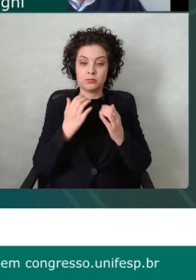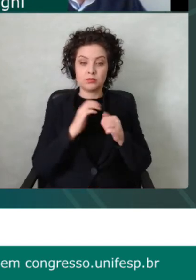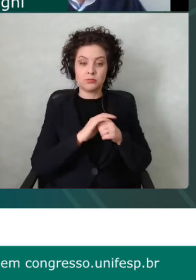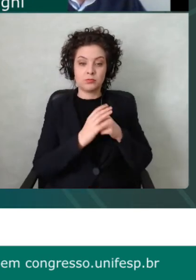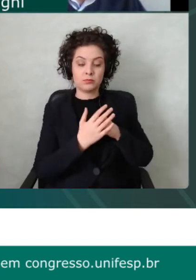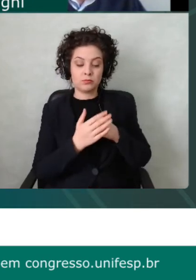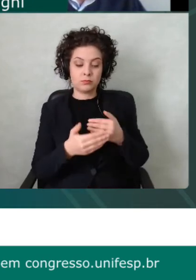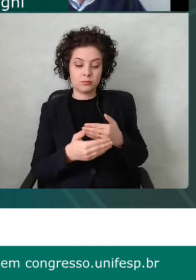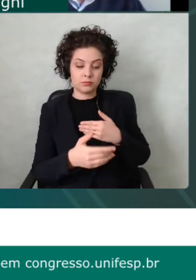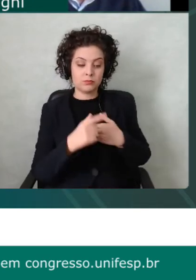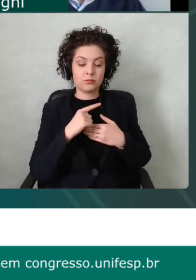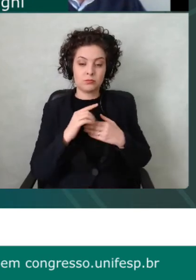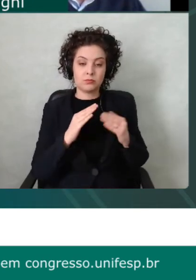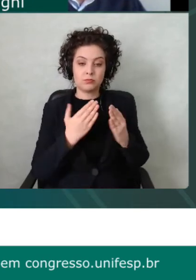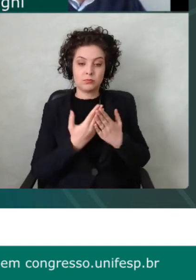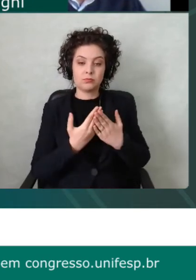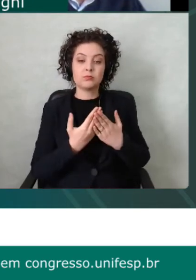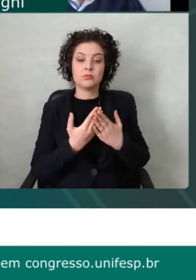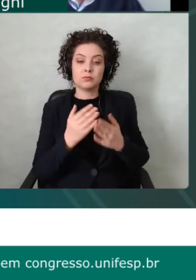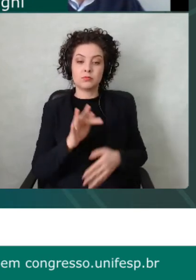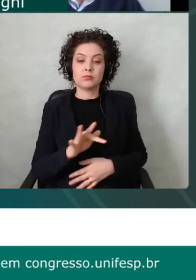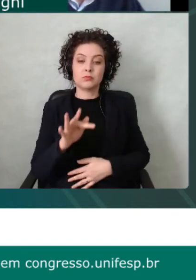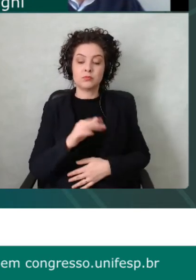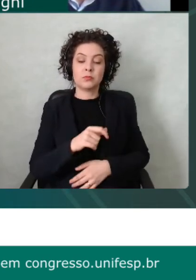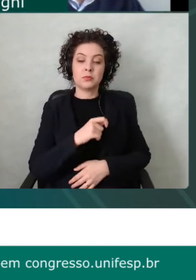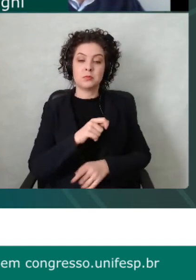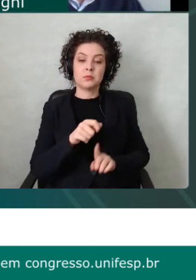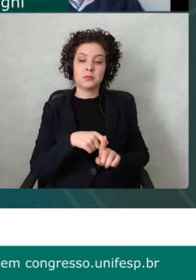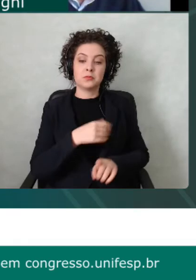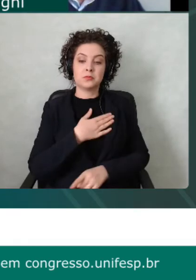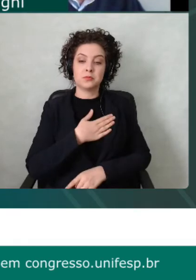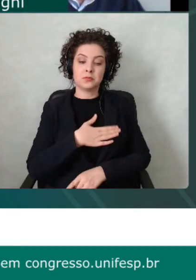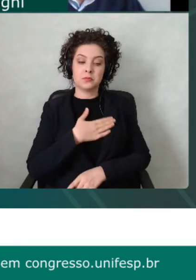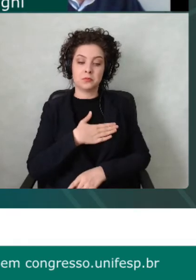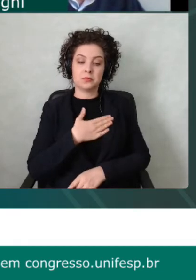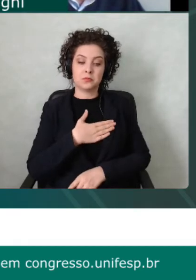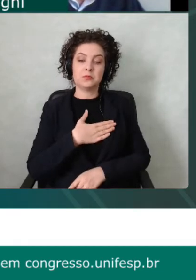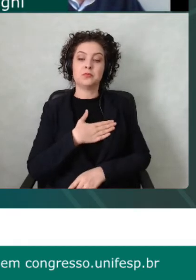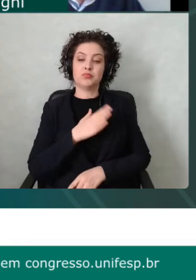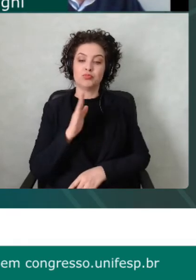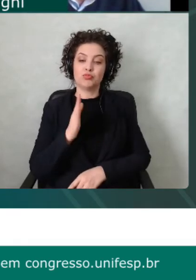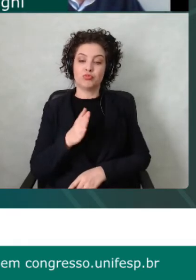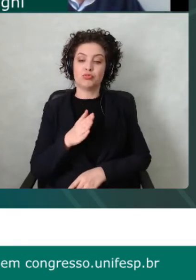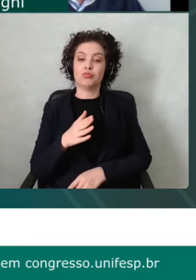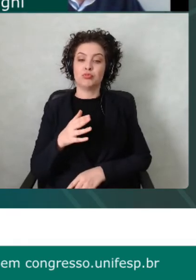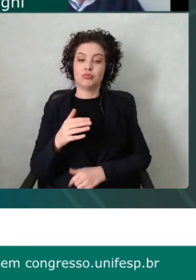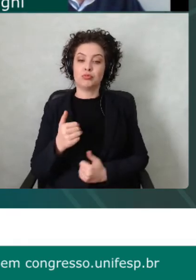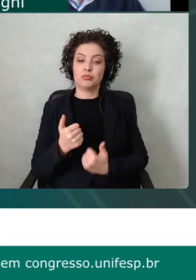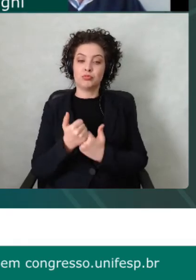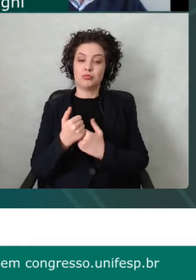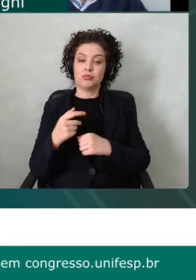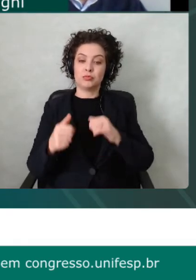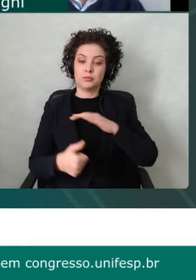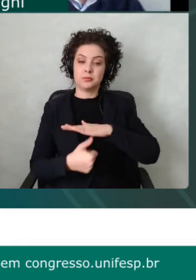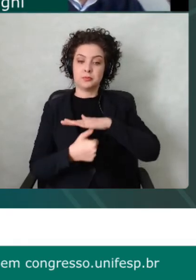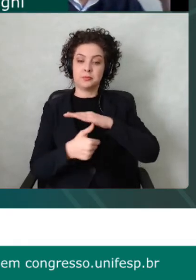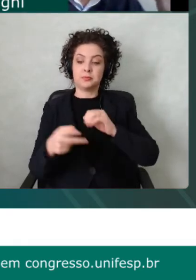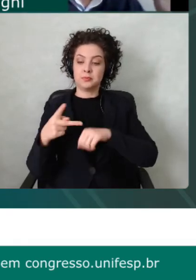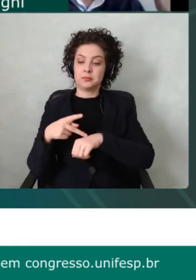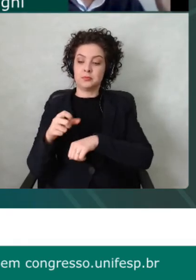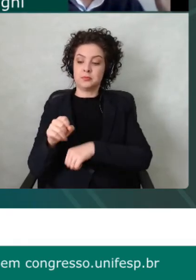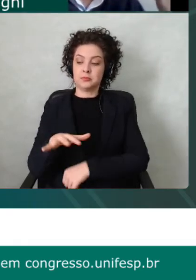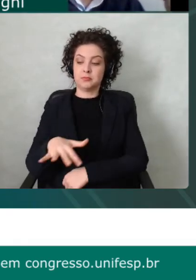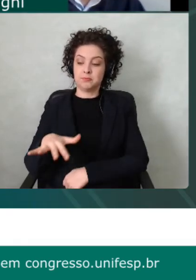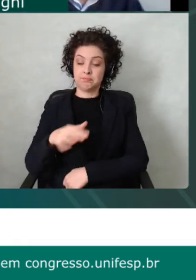Escola Paulista de Medicina, em agosto. Foi pró-reitor de pós-graduação, então é alguém que tem muita experiência nessa área, também que faça uma